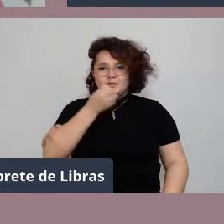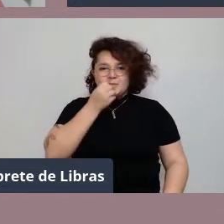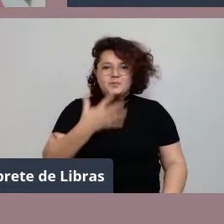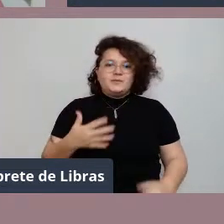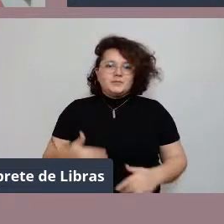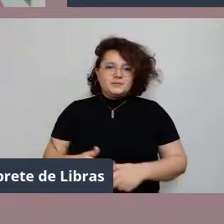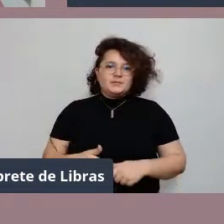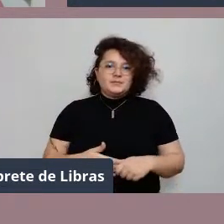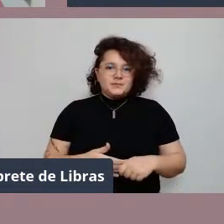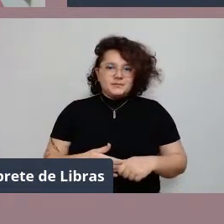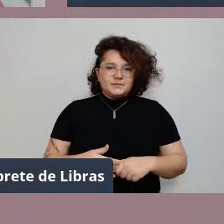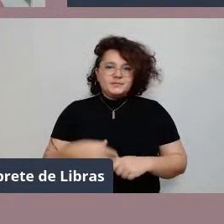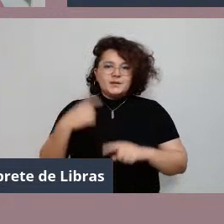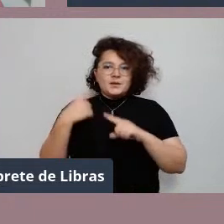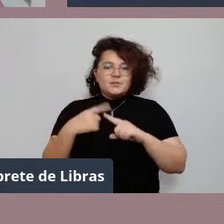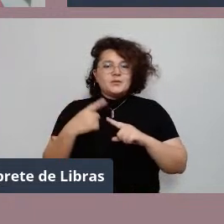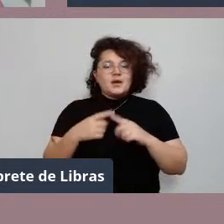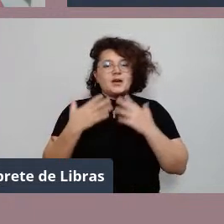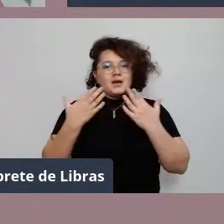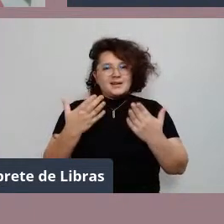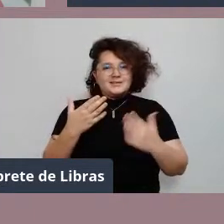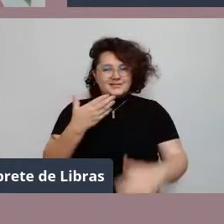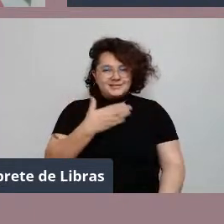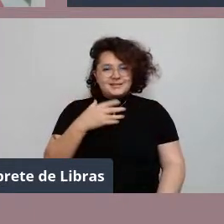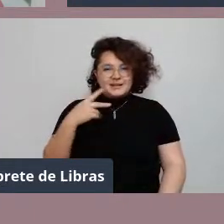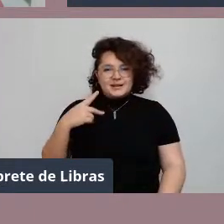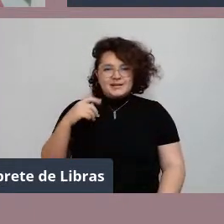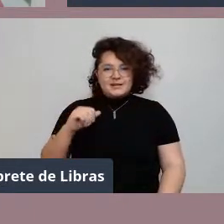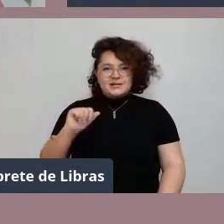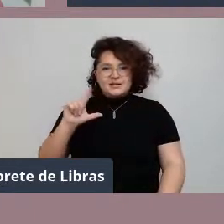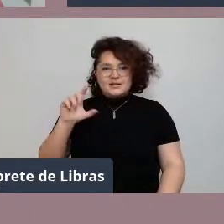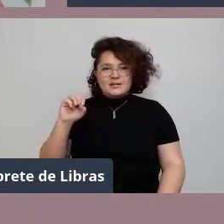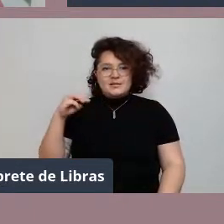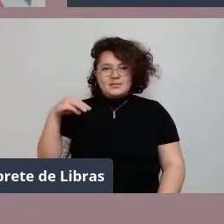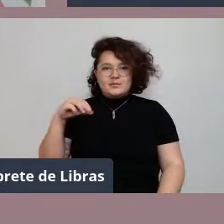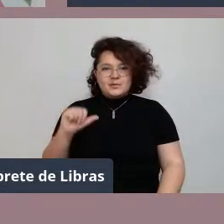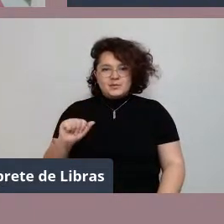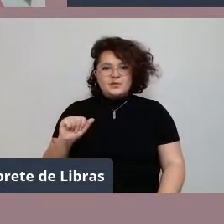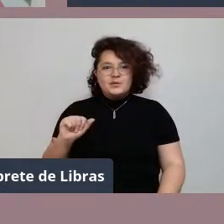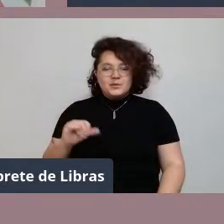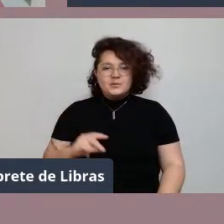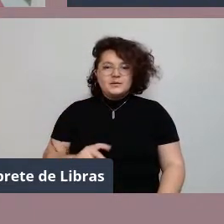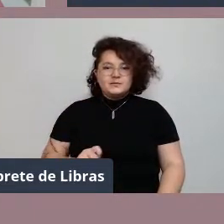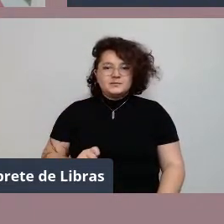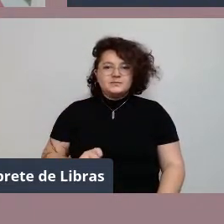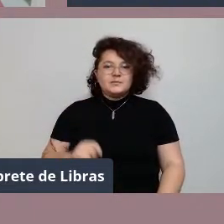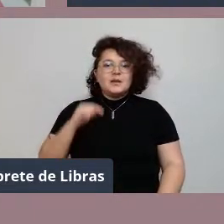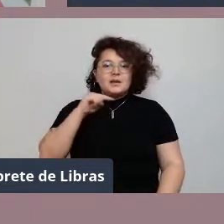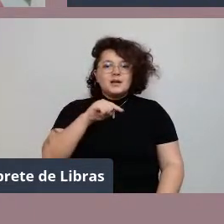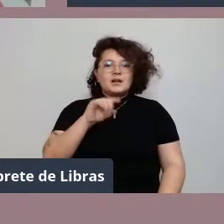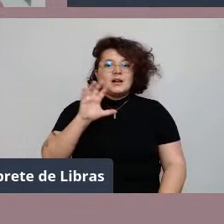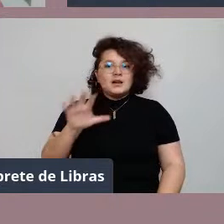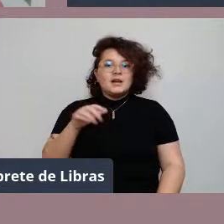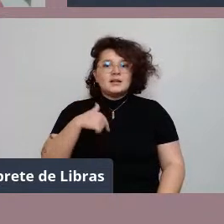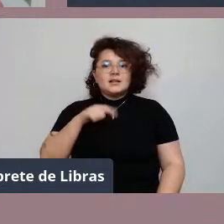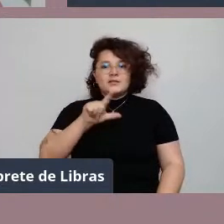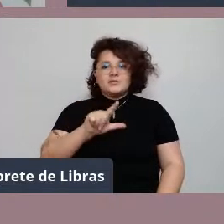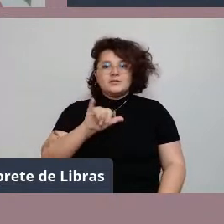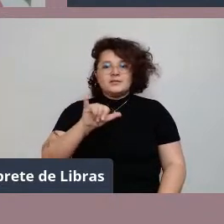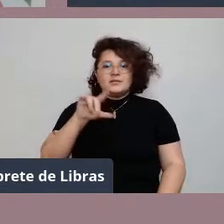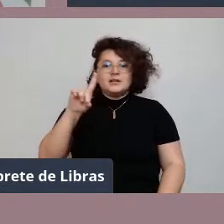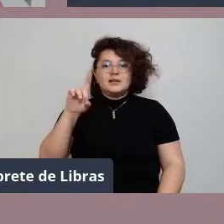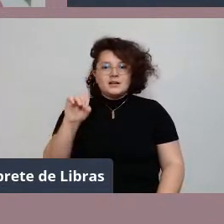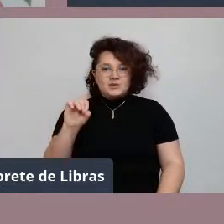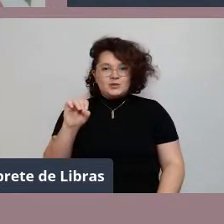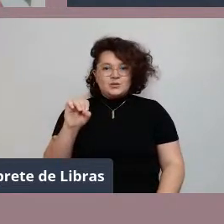Porque aí, agora, para a Paloma... para o Barth, para tudo isso, aí estava lido. Estava lido